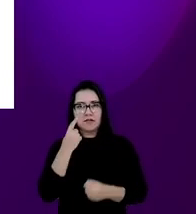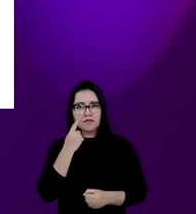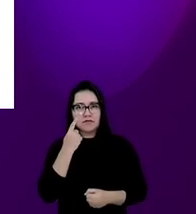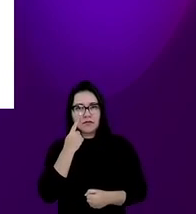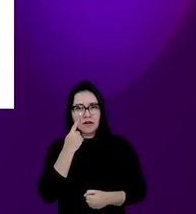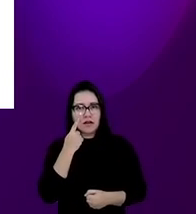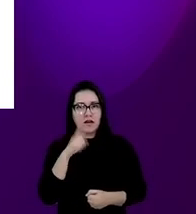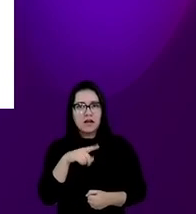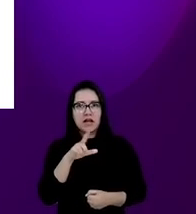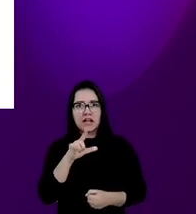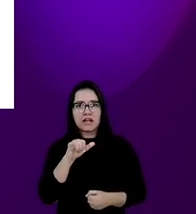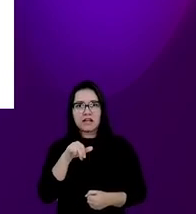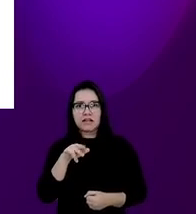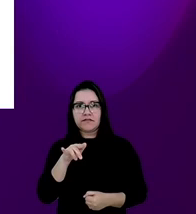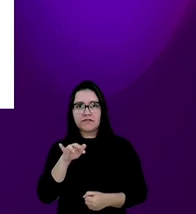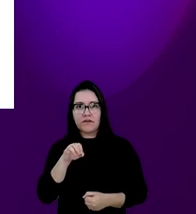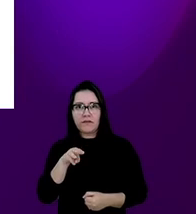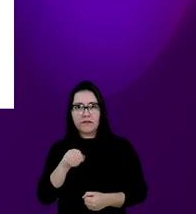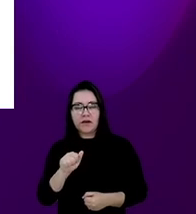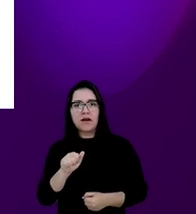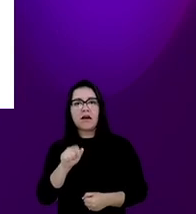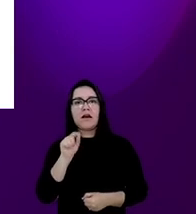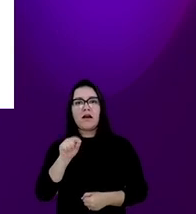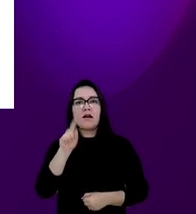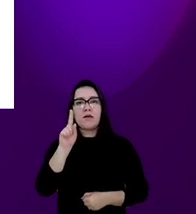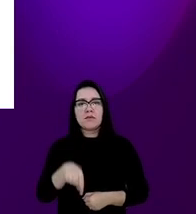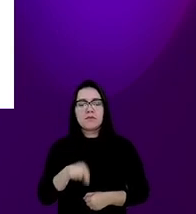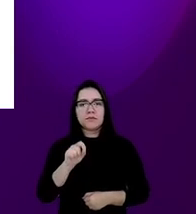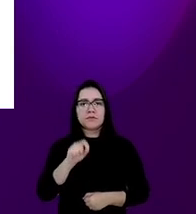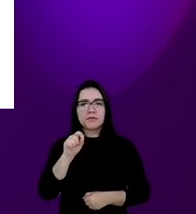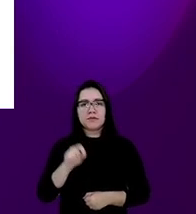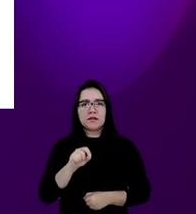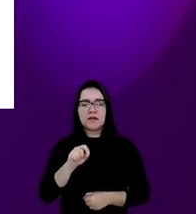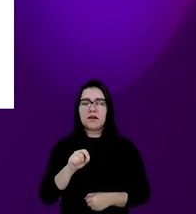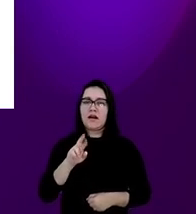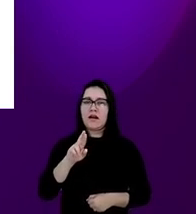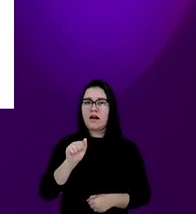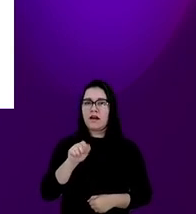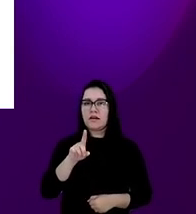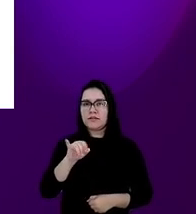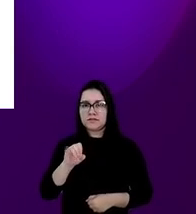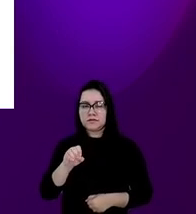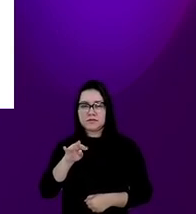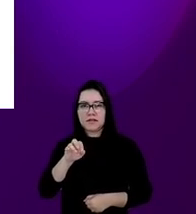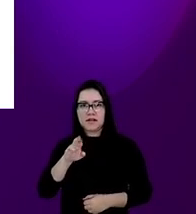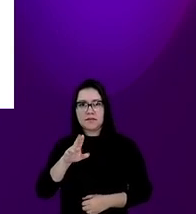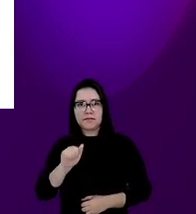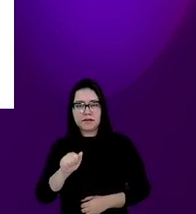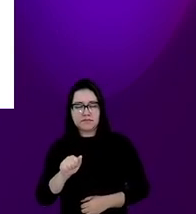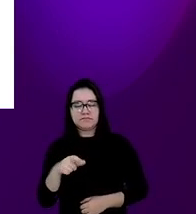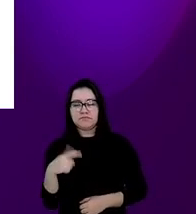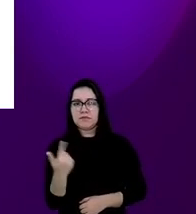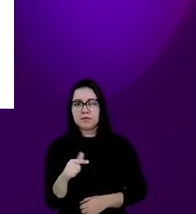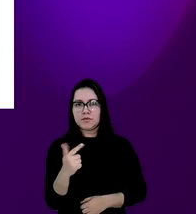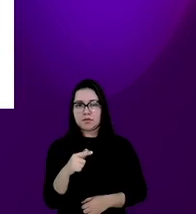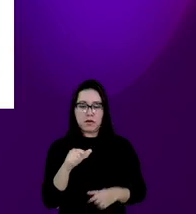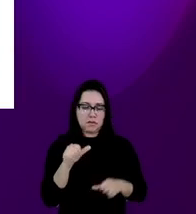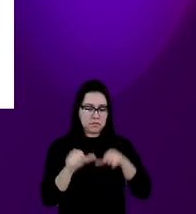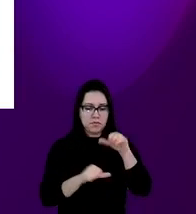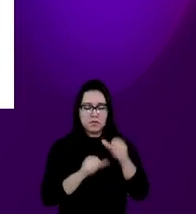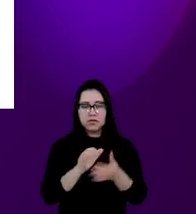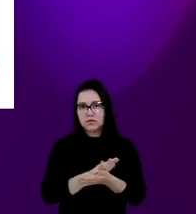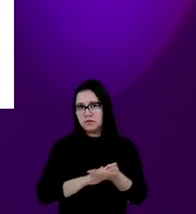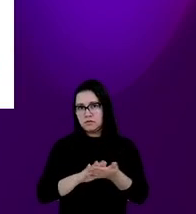em linfoma, é a utilização da radioterapia, que acaba não ocasionando qualquer tipo de alteração